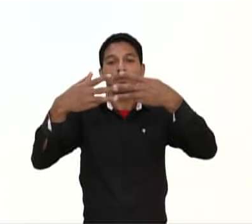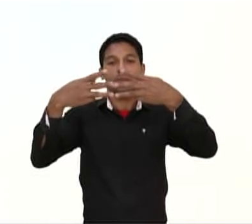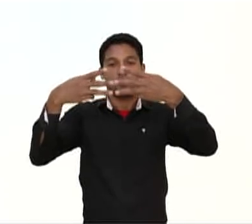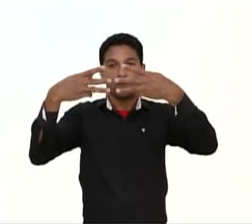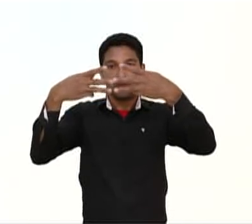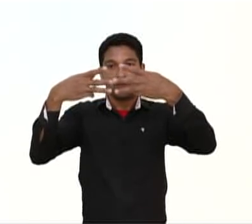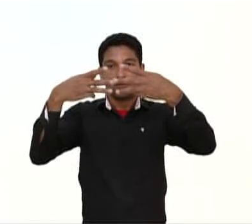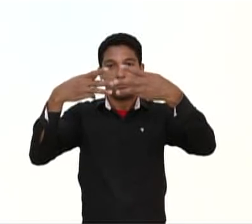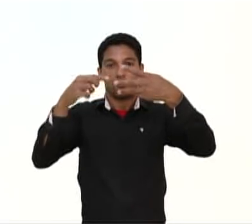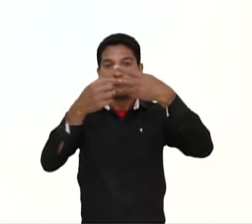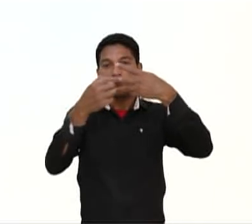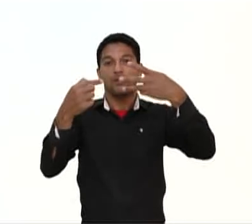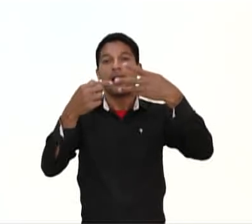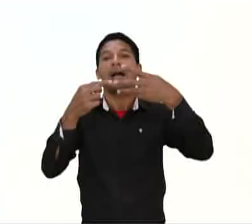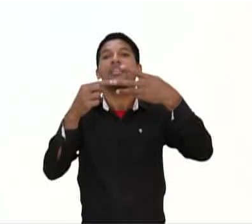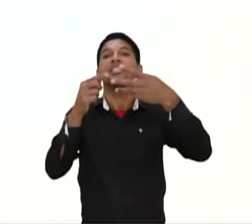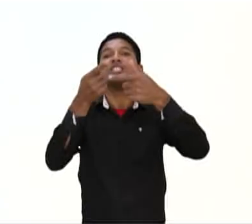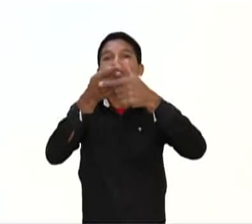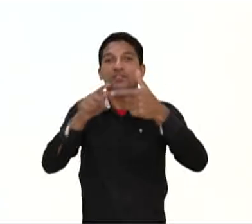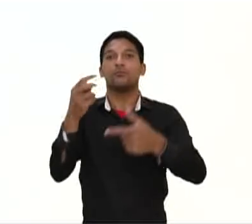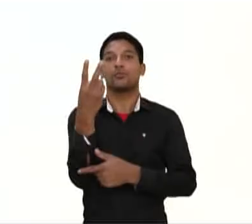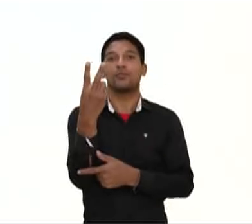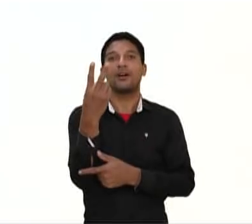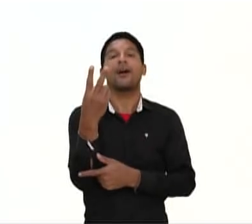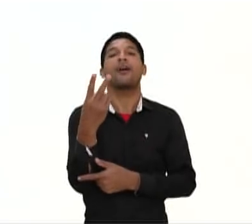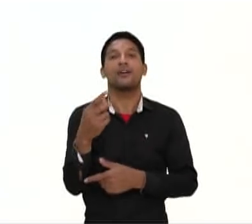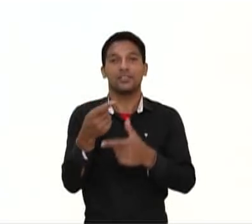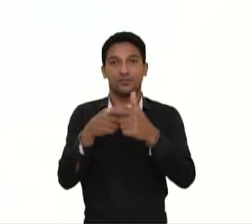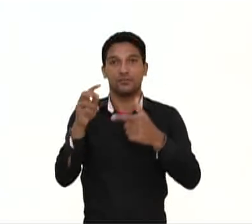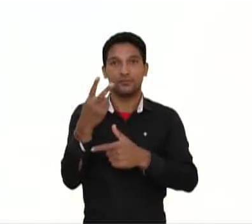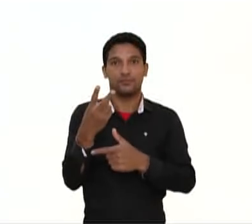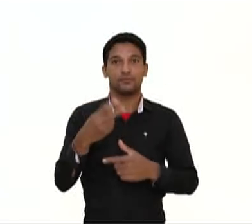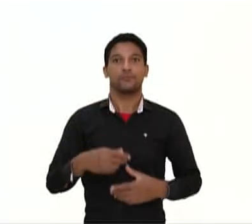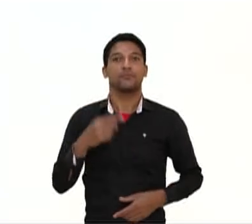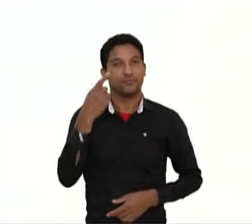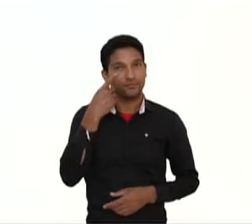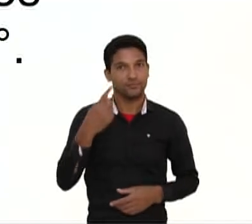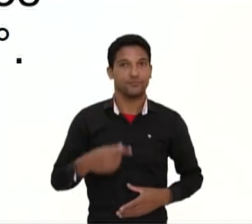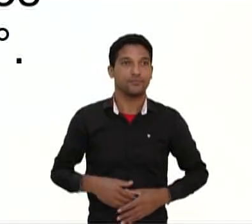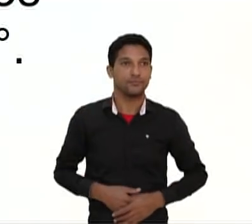bases. Então, ali, deu 27 centímetros, conforme nós tínhamos calculado.